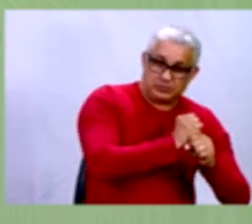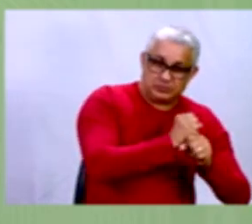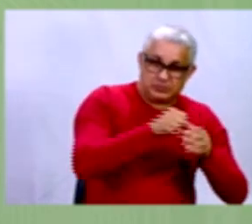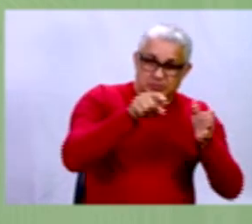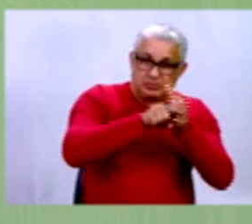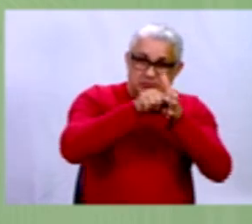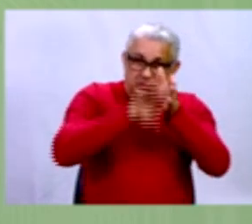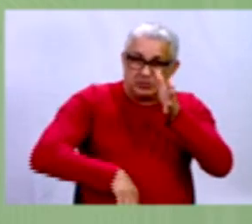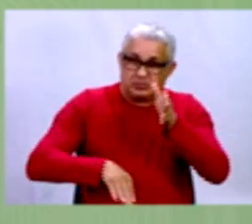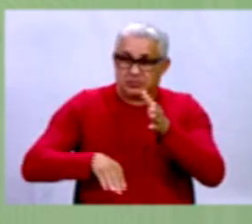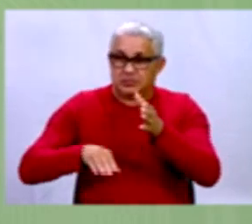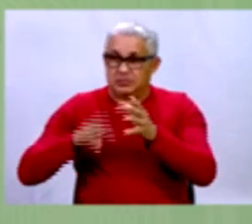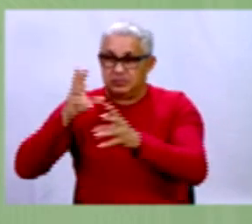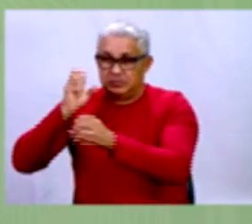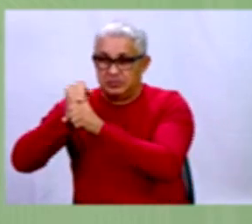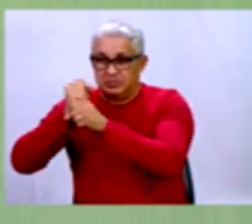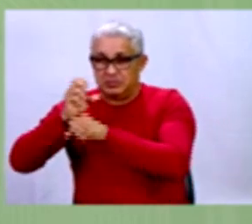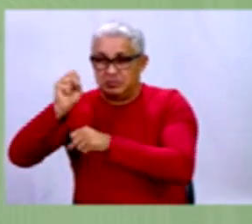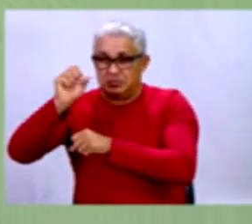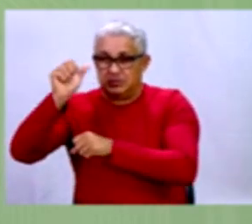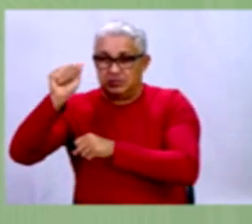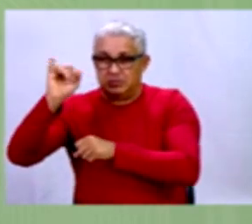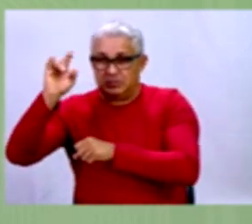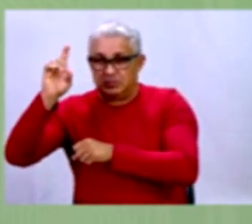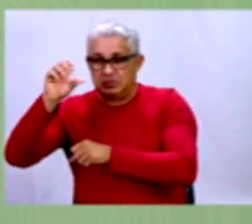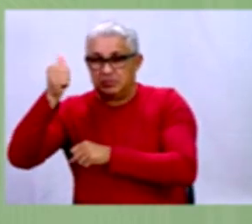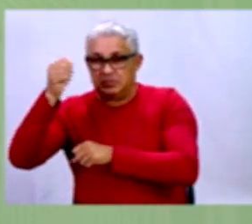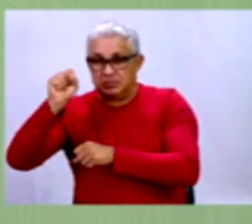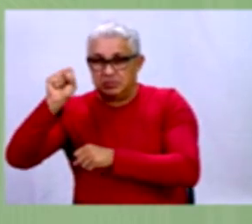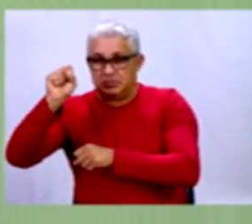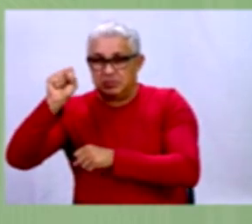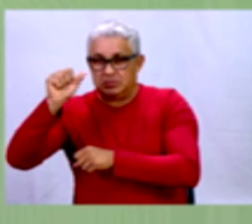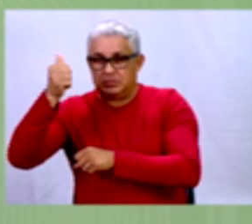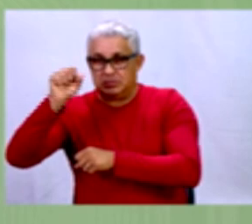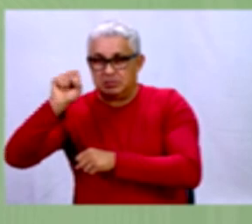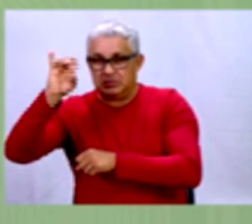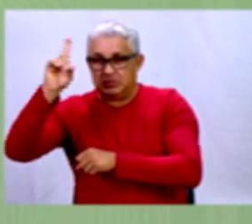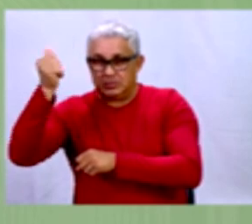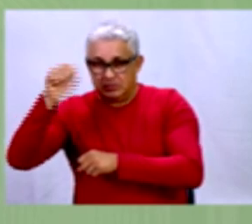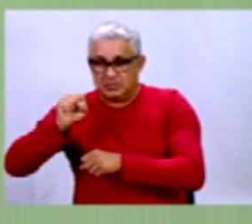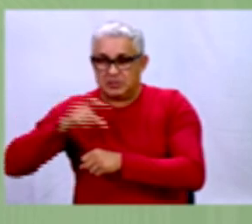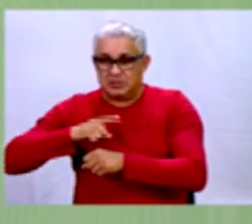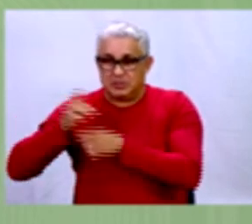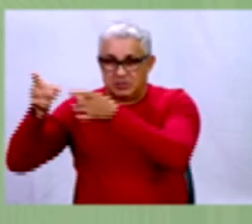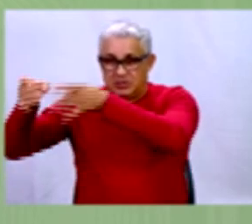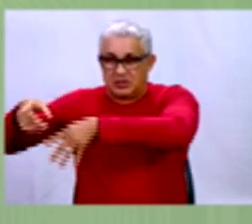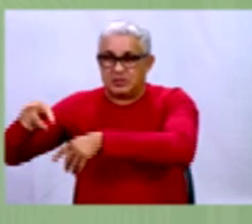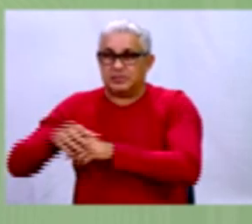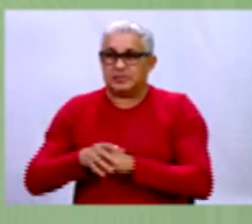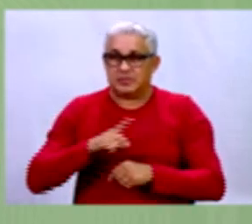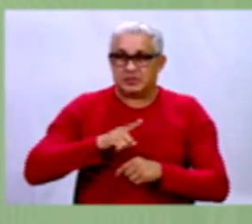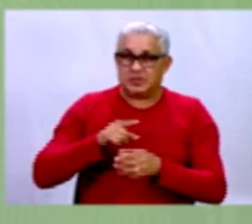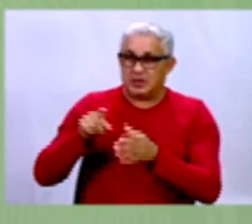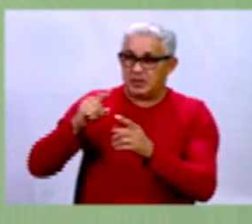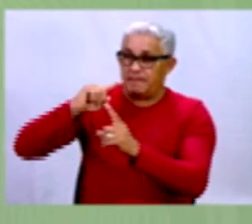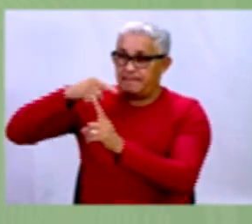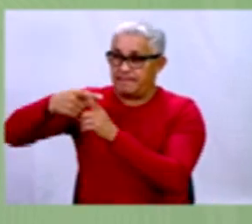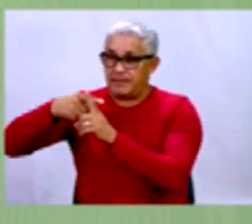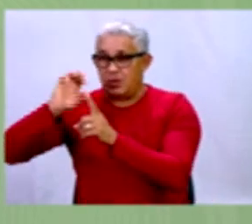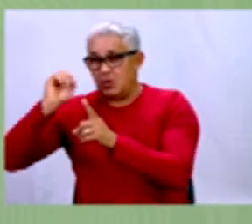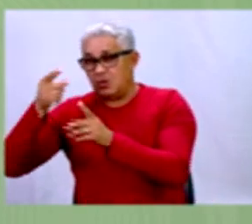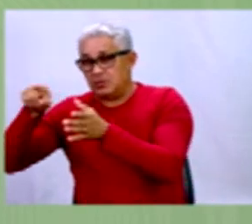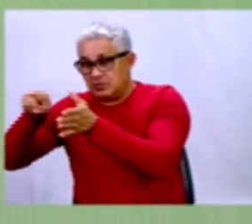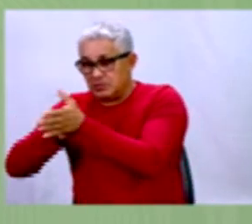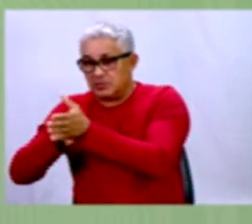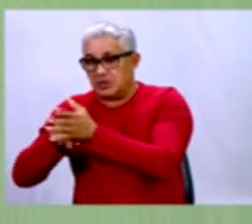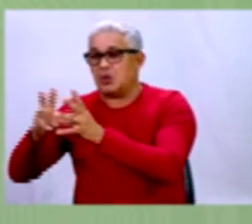das saídas, tá? E a gente vai ter um saldo aqui. Esse saldo, sendo positivo ou negativo, a